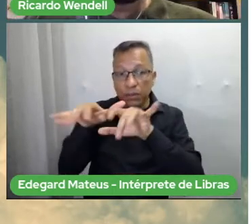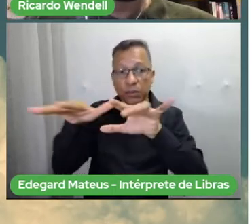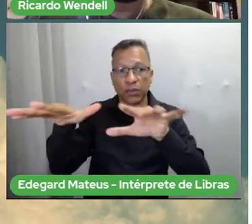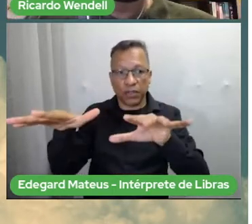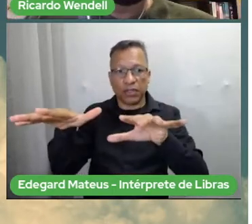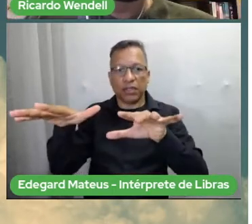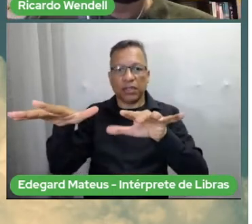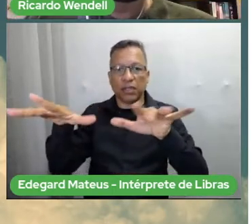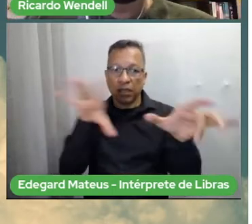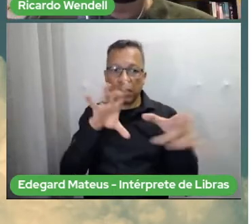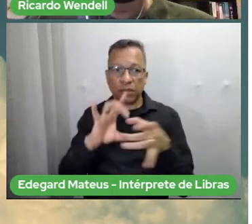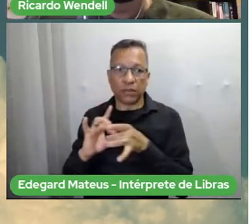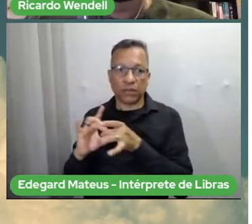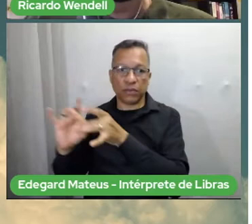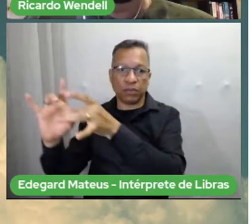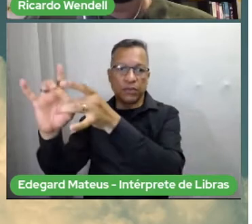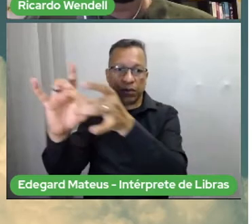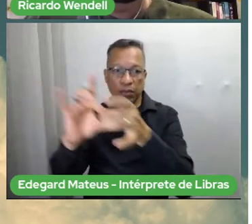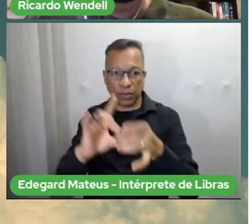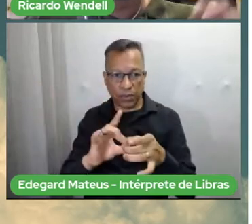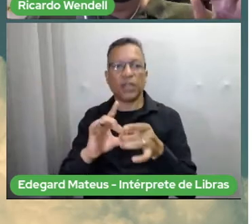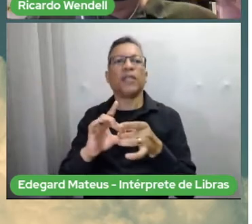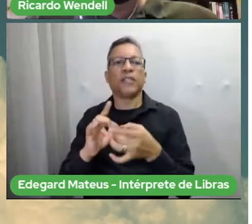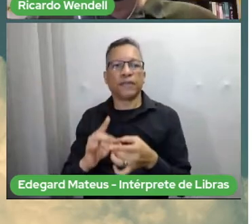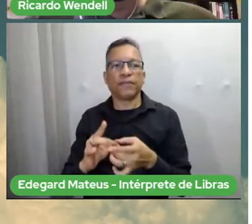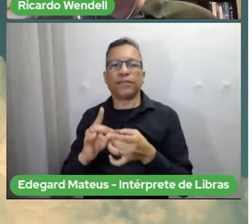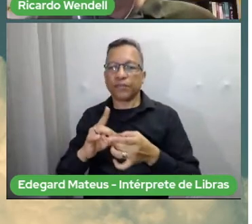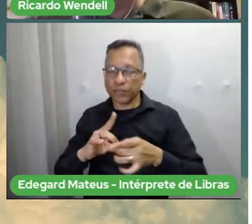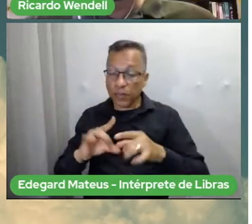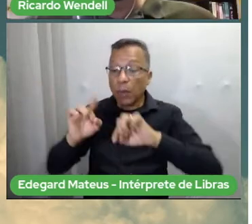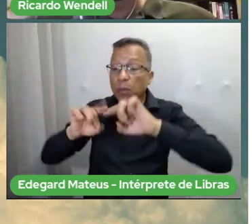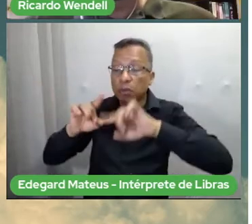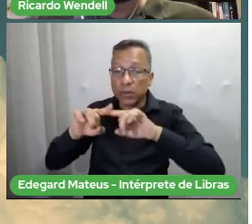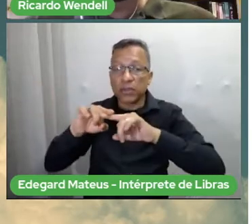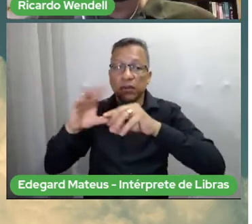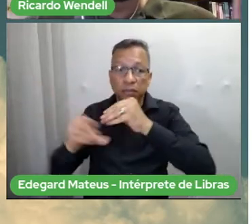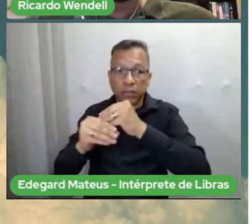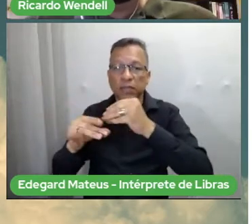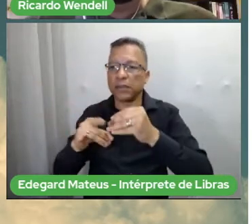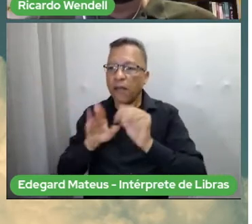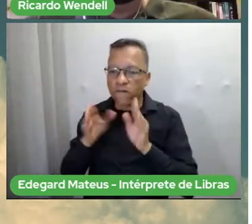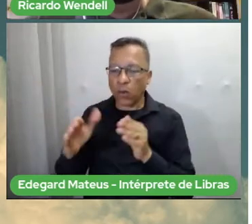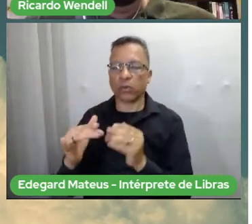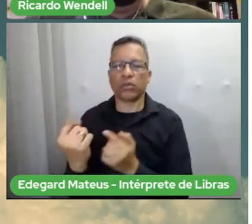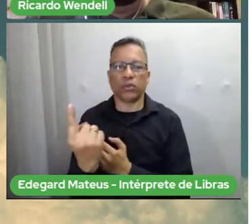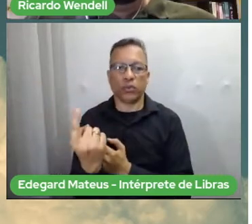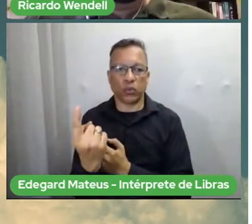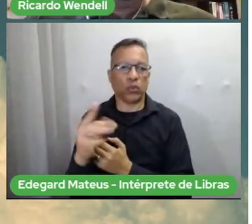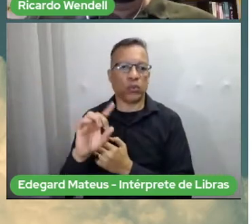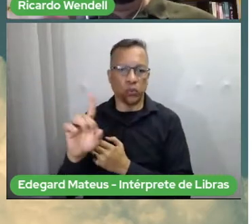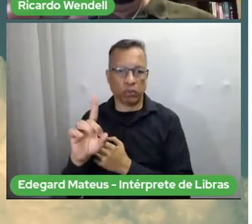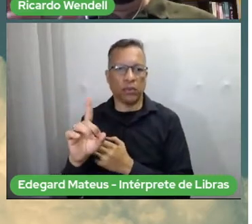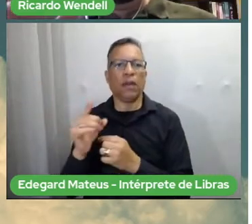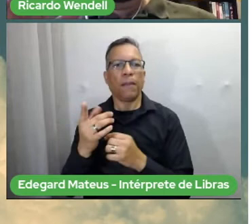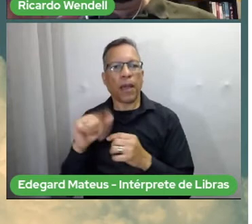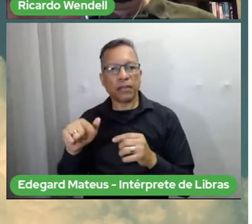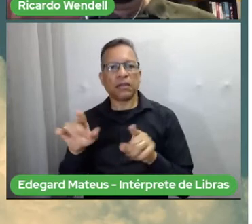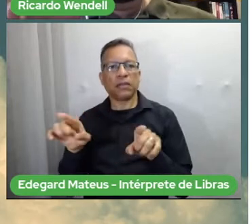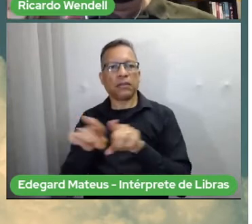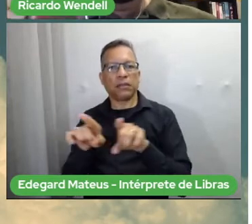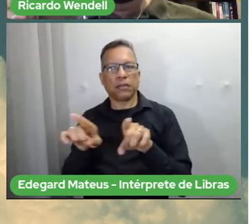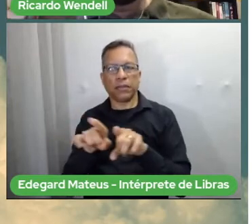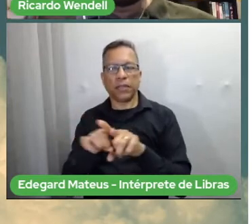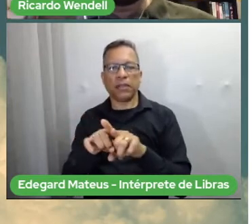sai de pensar de dados como subprodutos, né, como não sendo o foco de quem está produzindo esses dados, né, dos times de produto, mas como